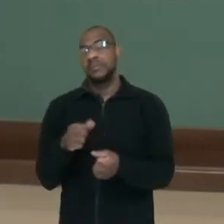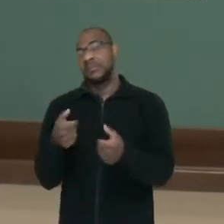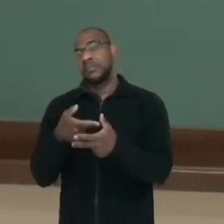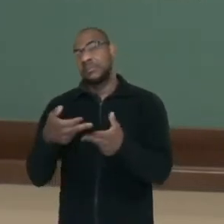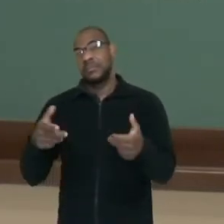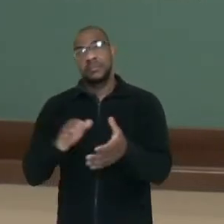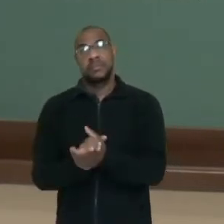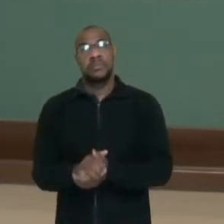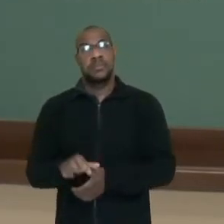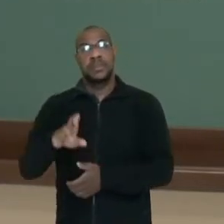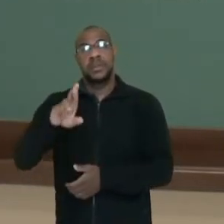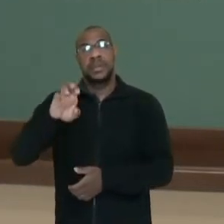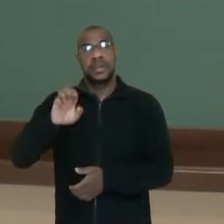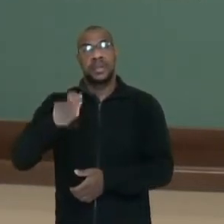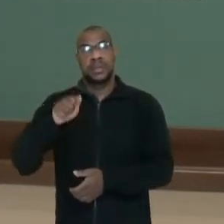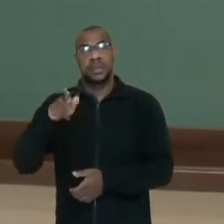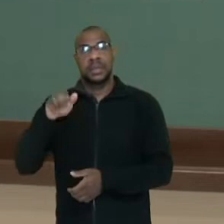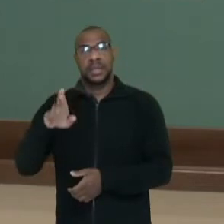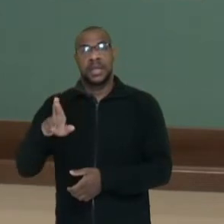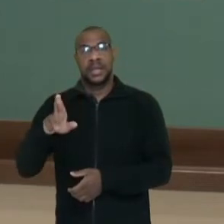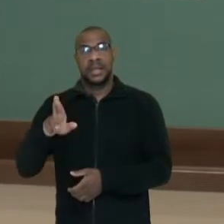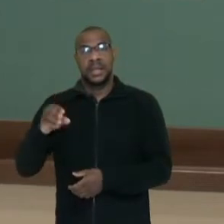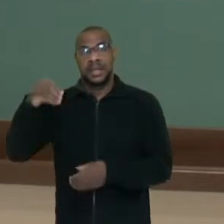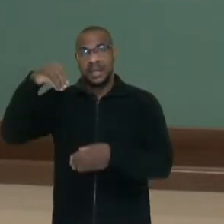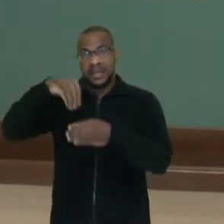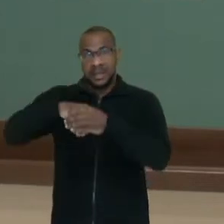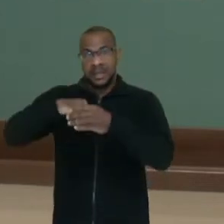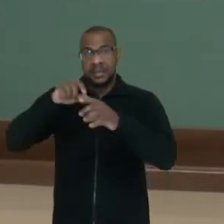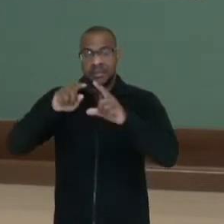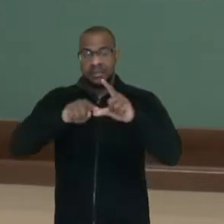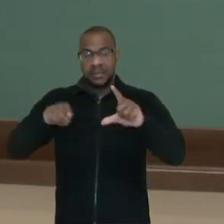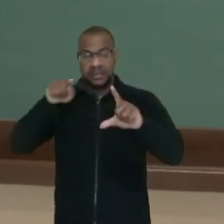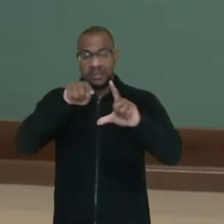polígono regular, que é o ângulo central. O ângulo